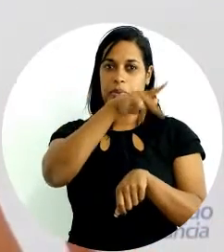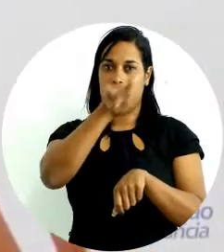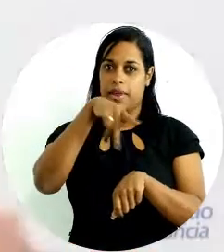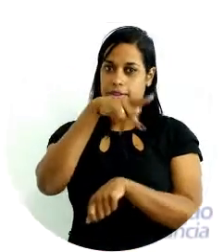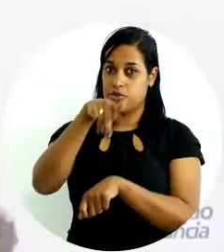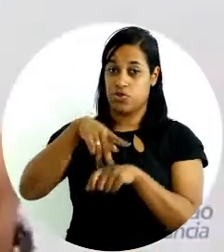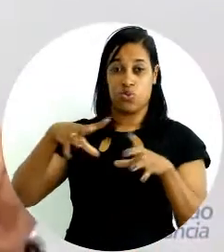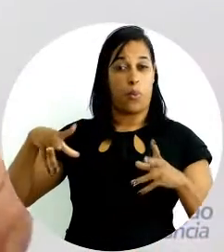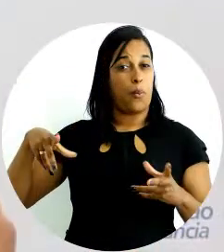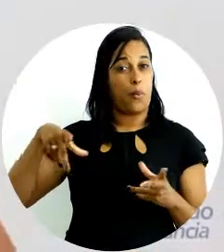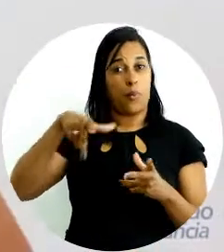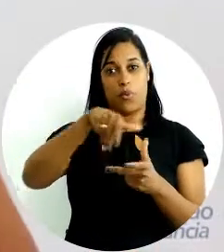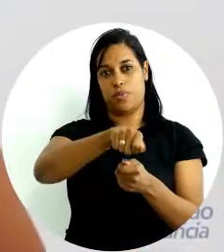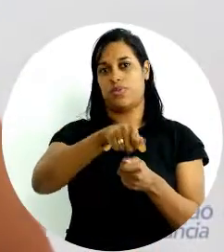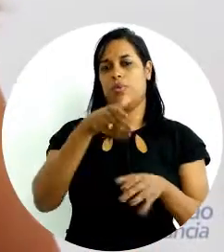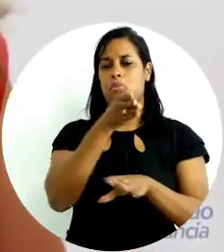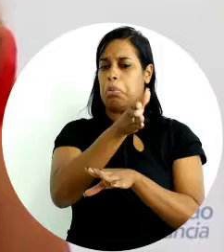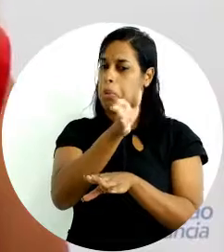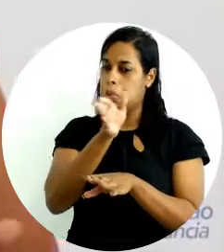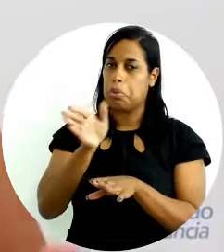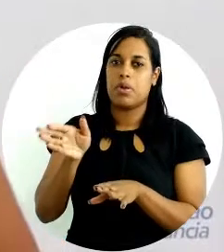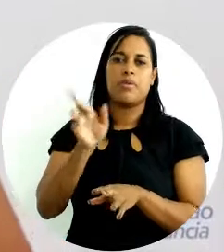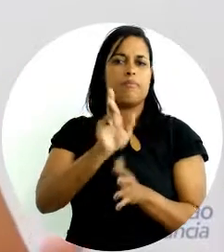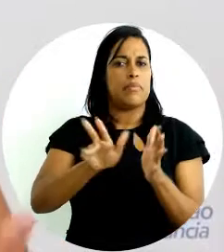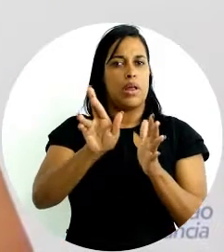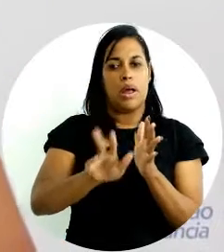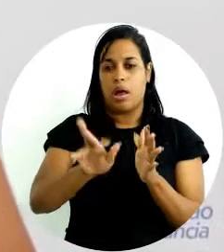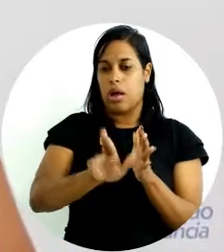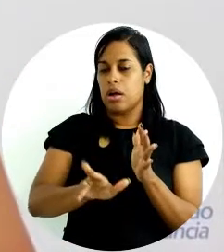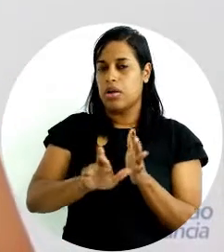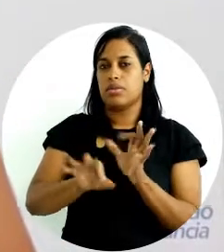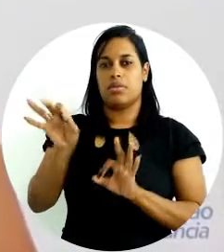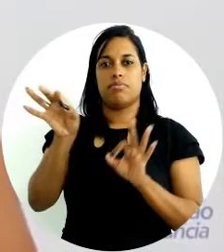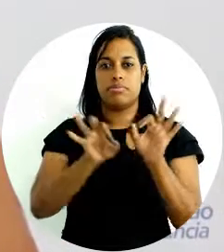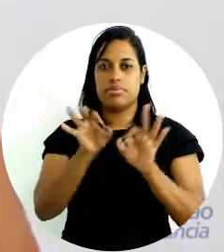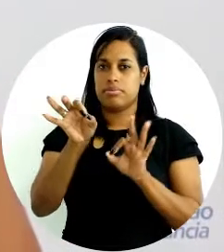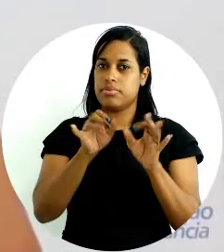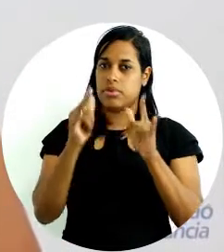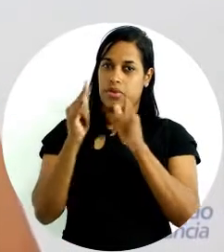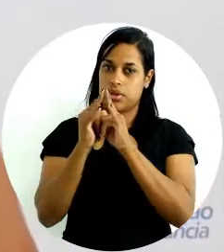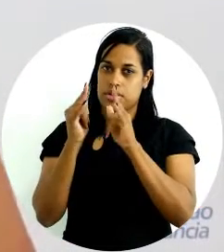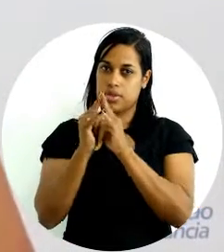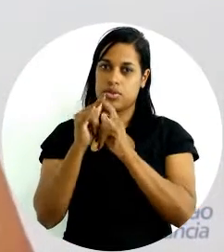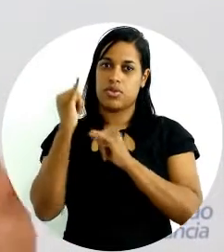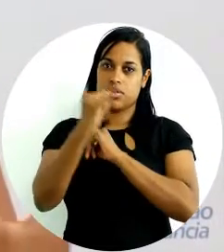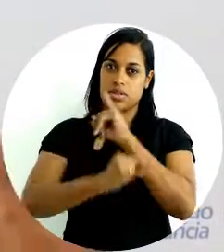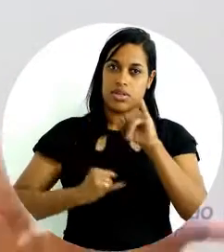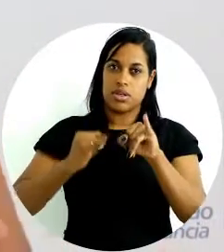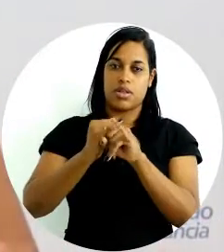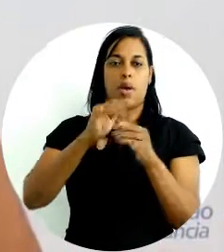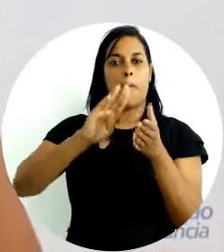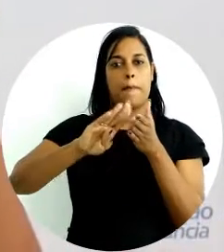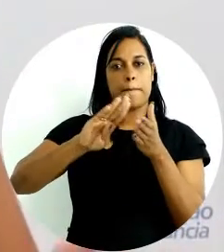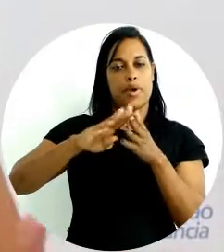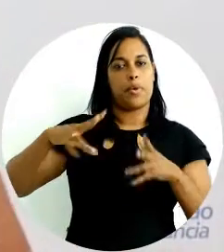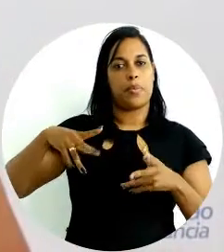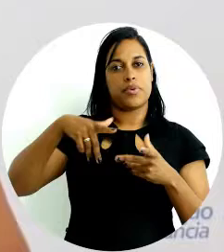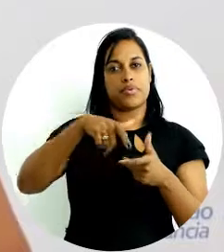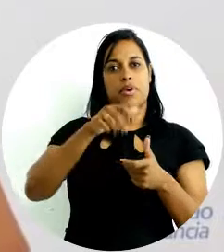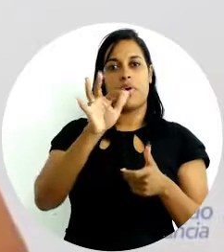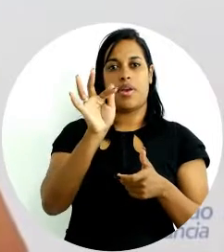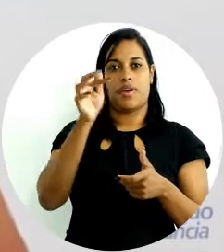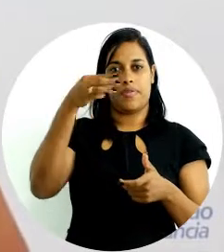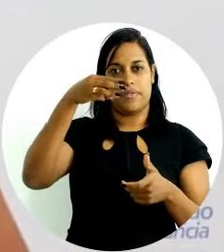países do mundo. A partir de então, vários organismos internacionais, como o Banco